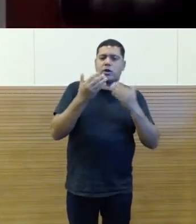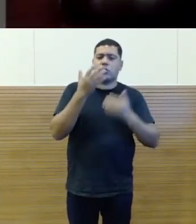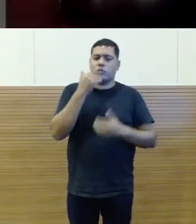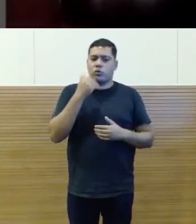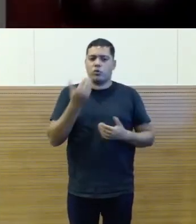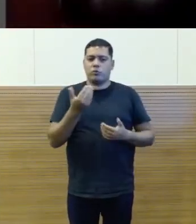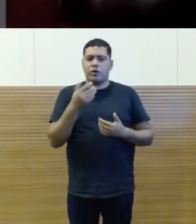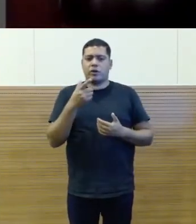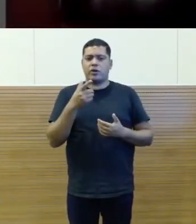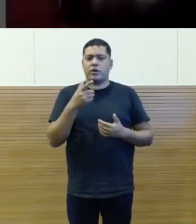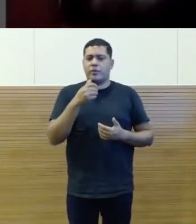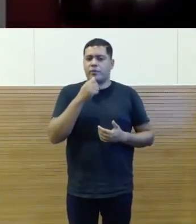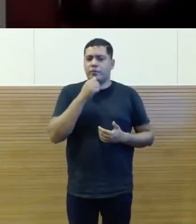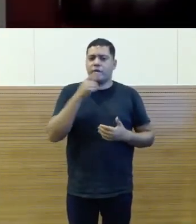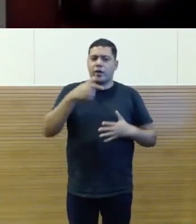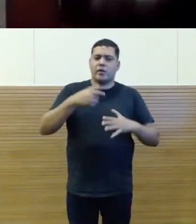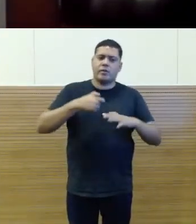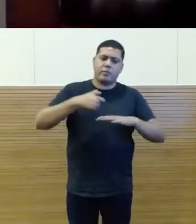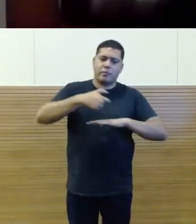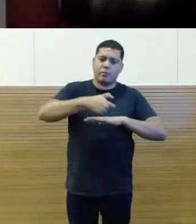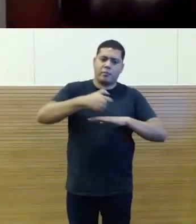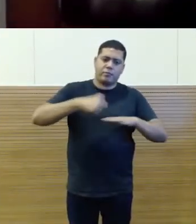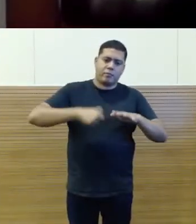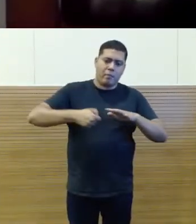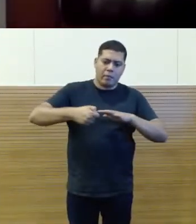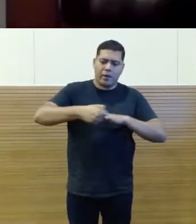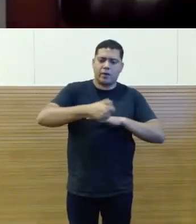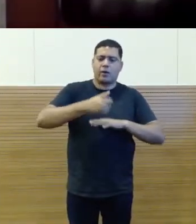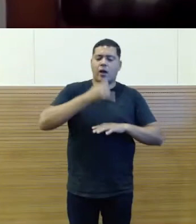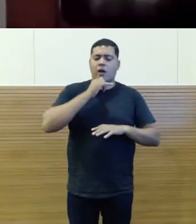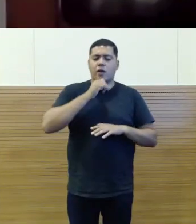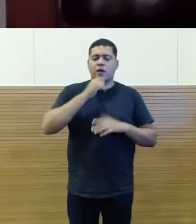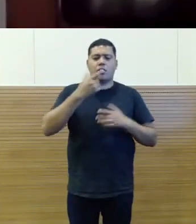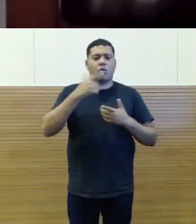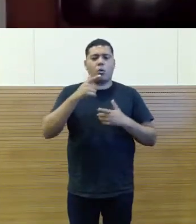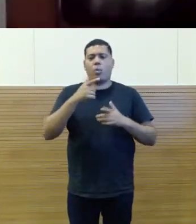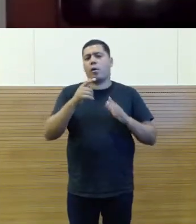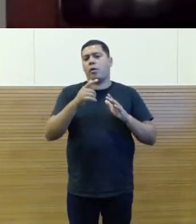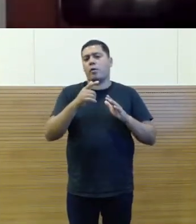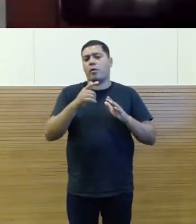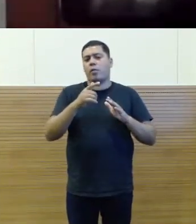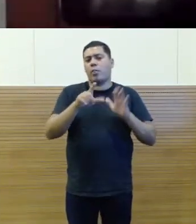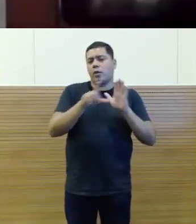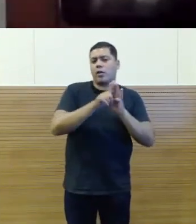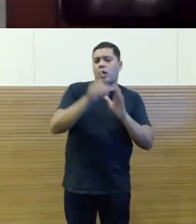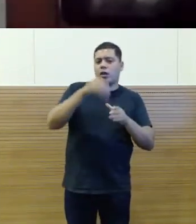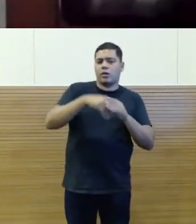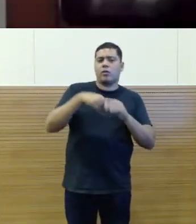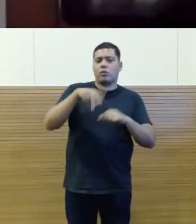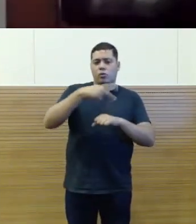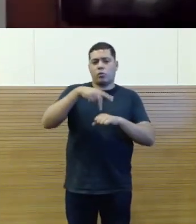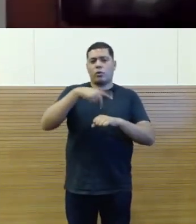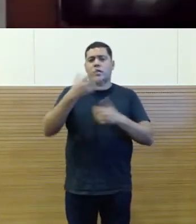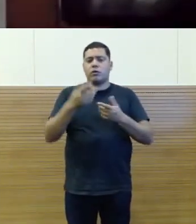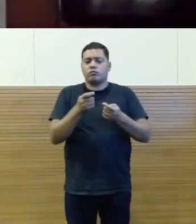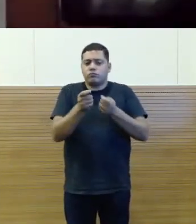seja totalmente não regulado, como é hoje na maioria dos países. Então, regular marketing. A outra questão